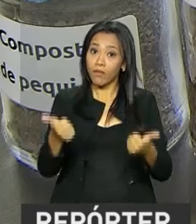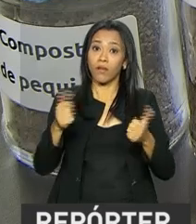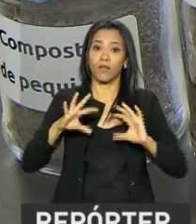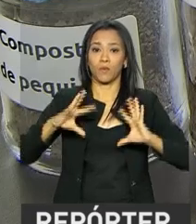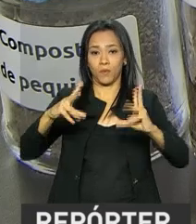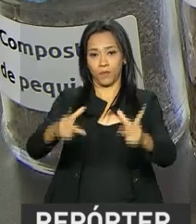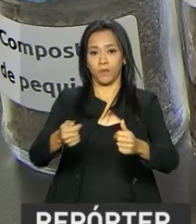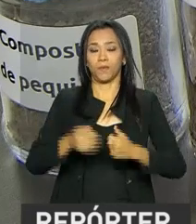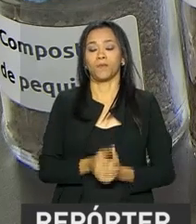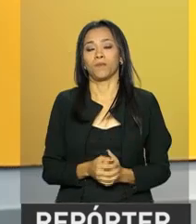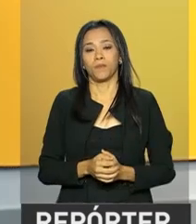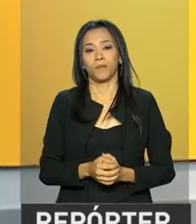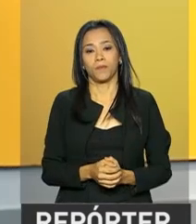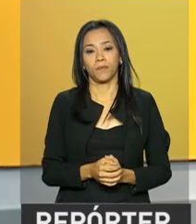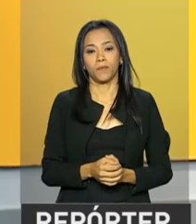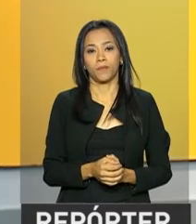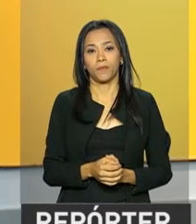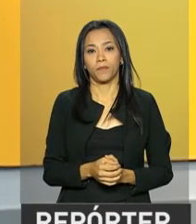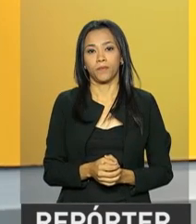todo